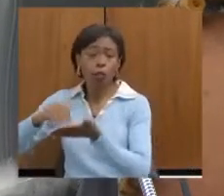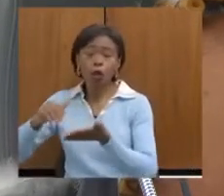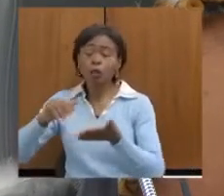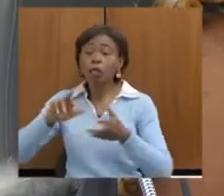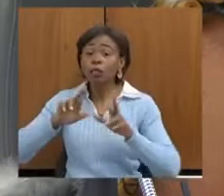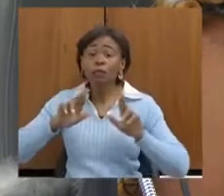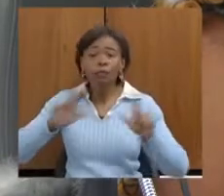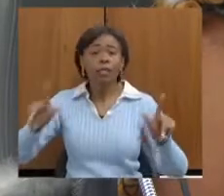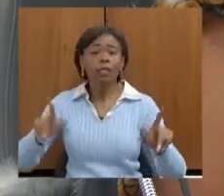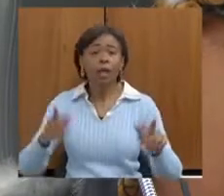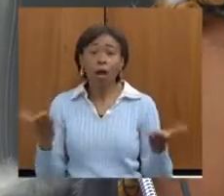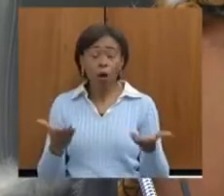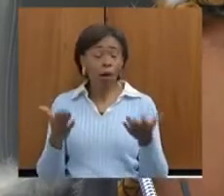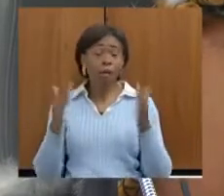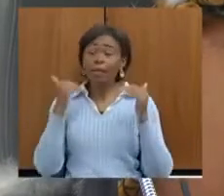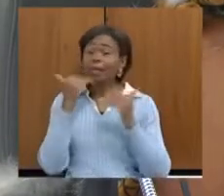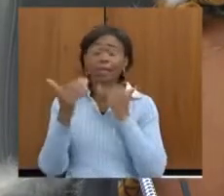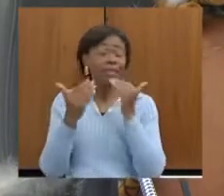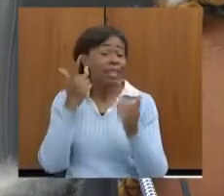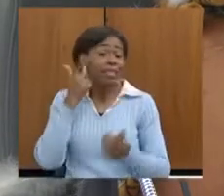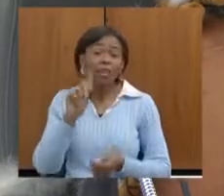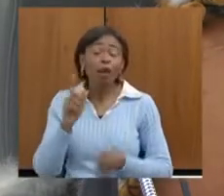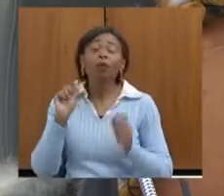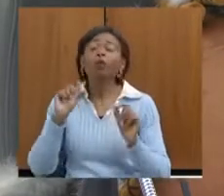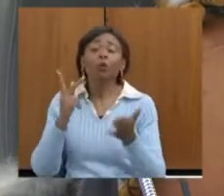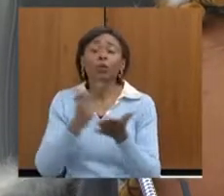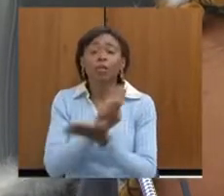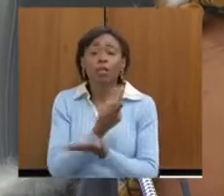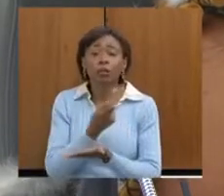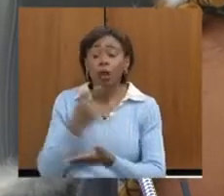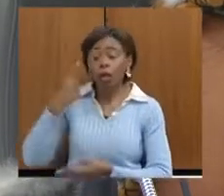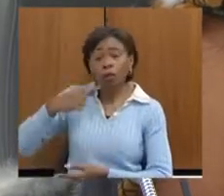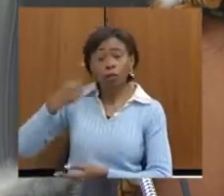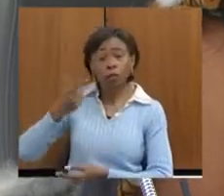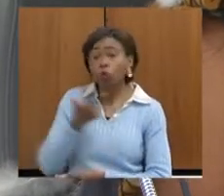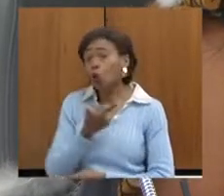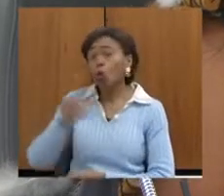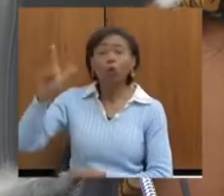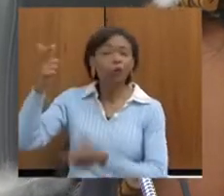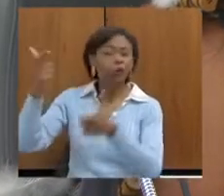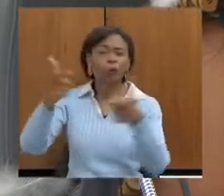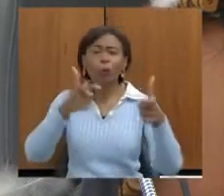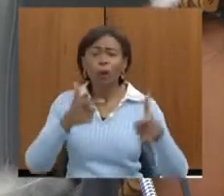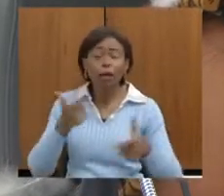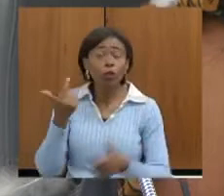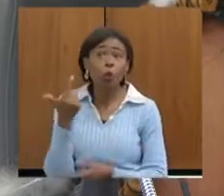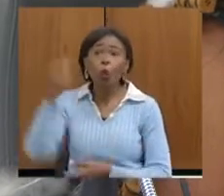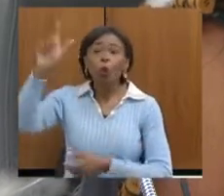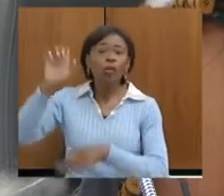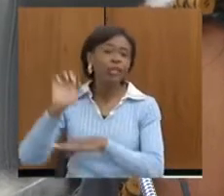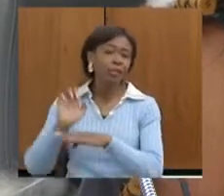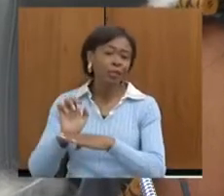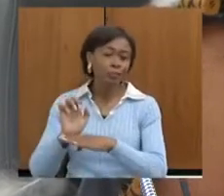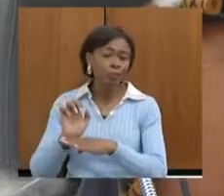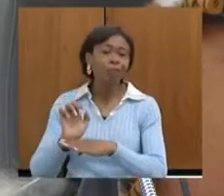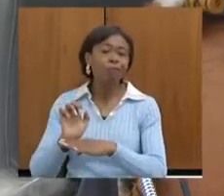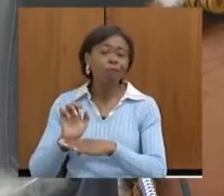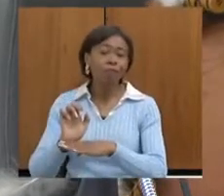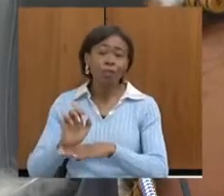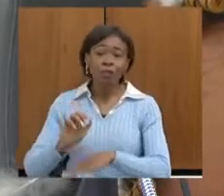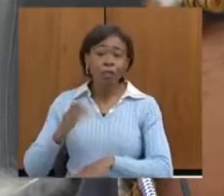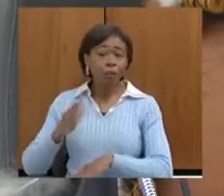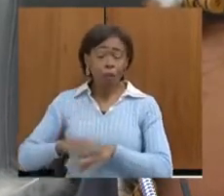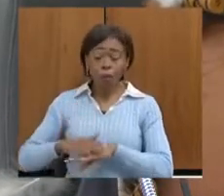o advogado não é da comunidade dele é de outro lugar e até de outro estado o IP